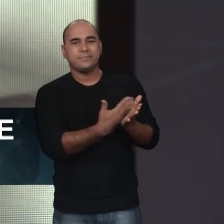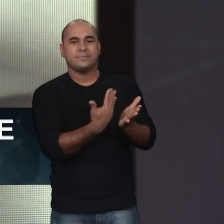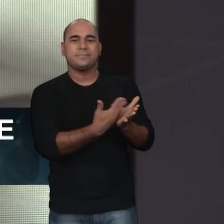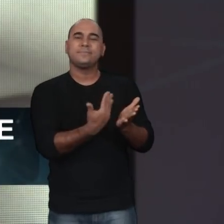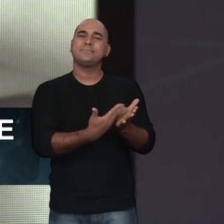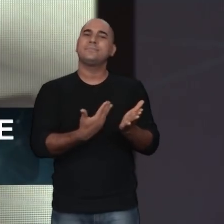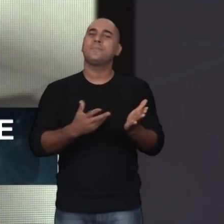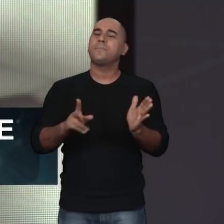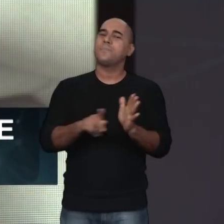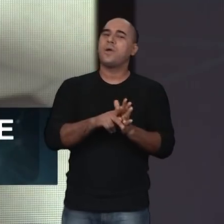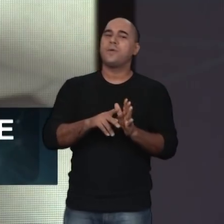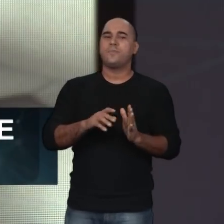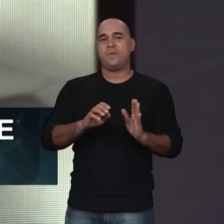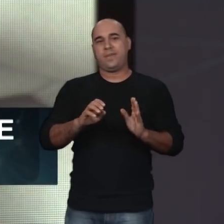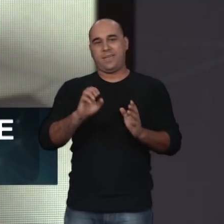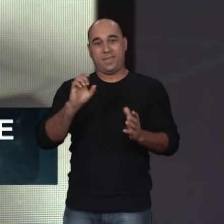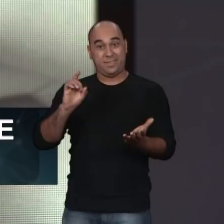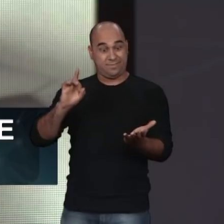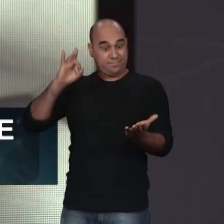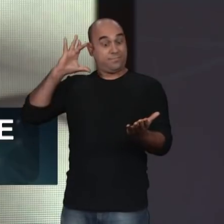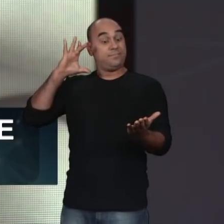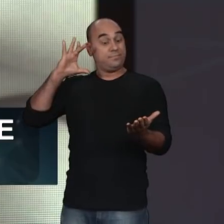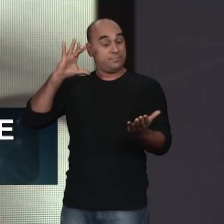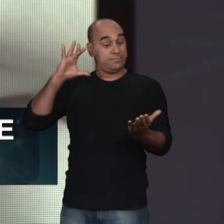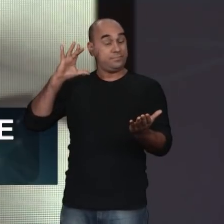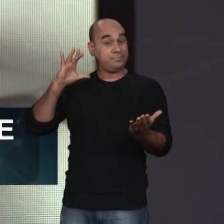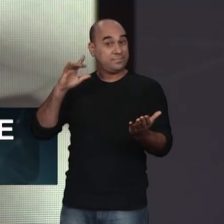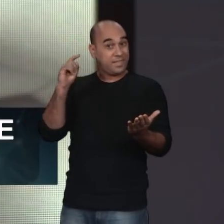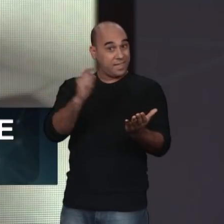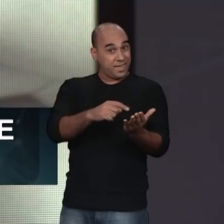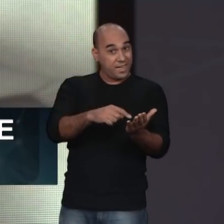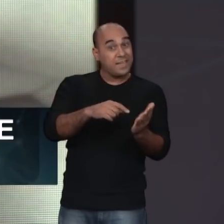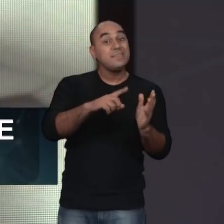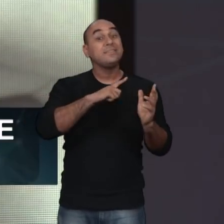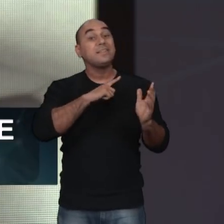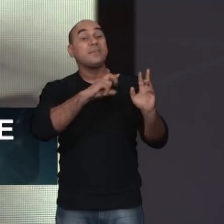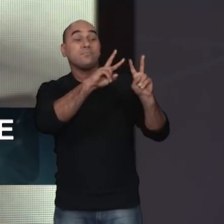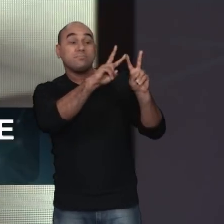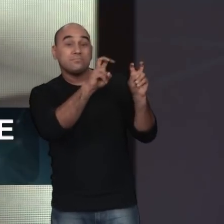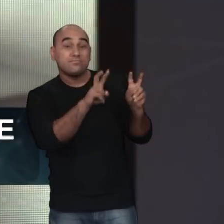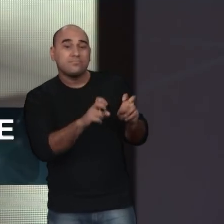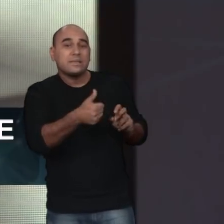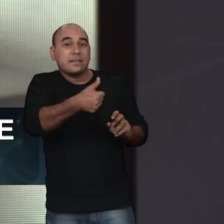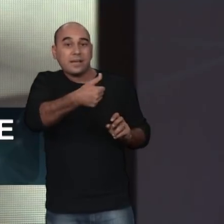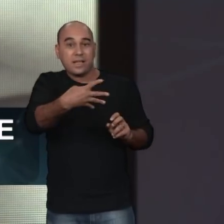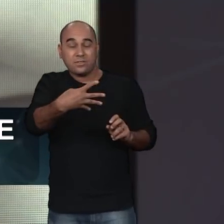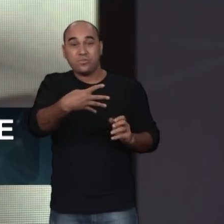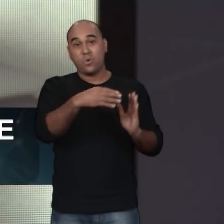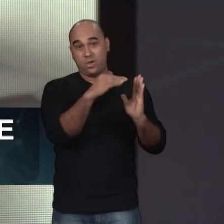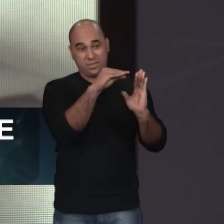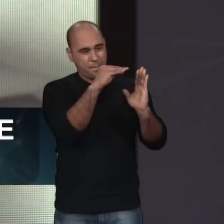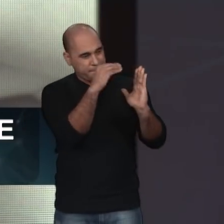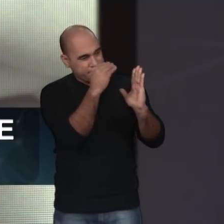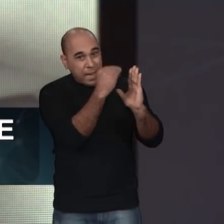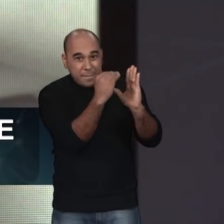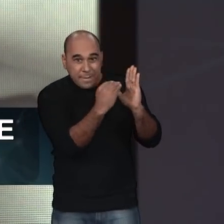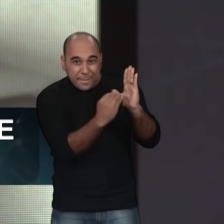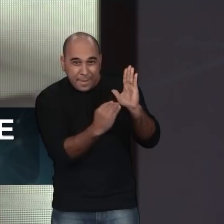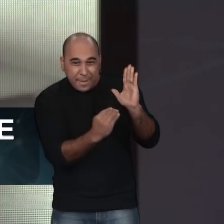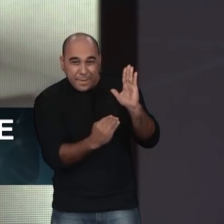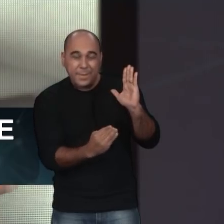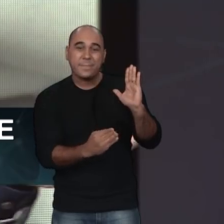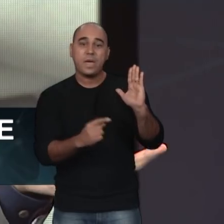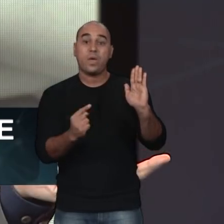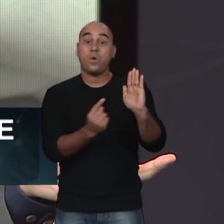Estudos Evidências. E como a Flávia disse, aqui nós temos 14 capítulos, né, onde você vai estudar com o Rodrigo Silva, e um